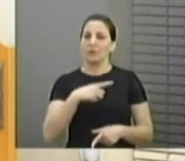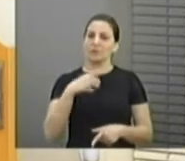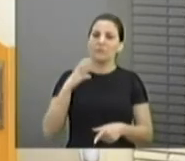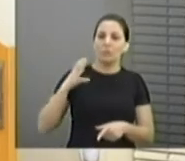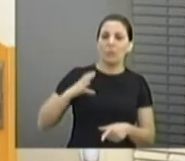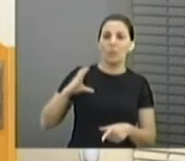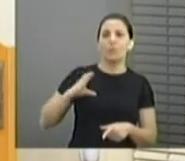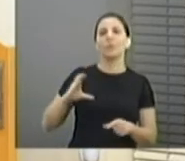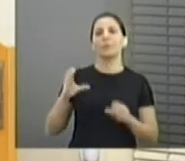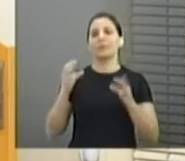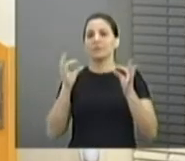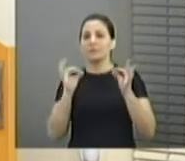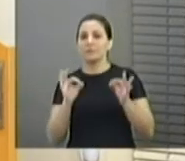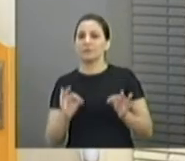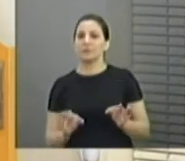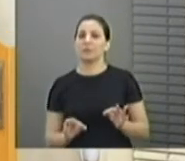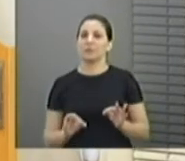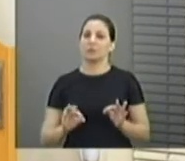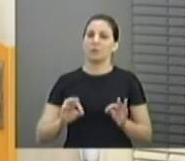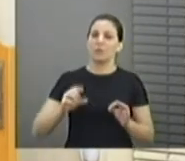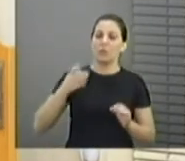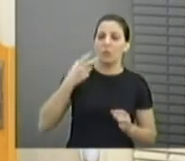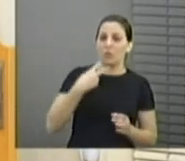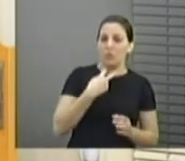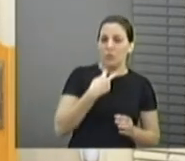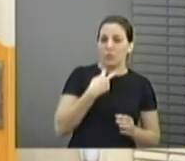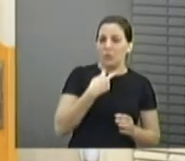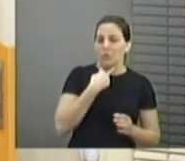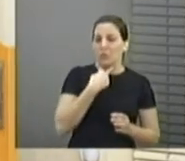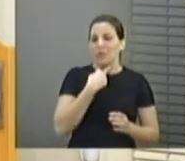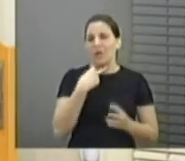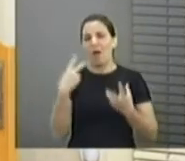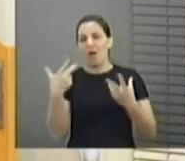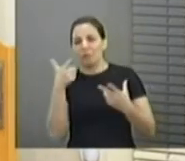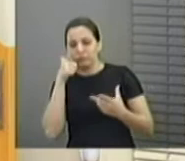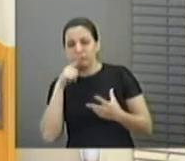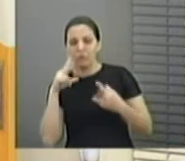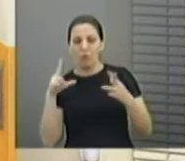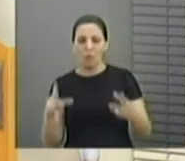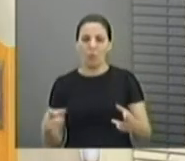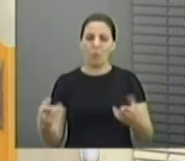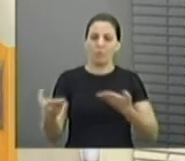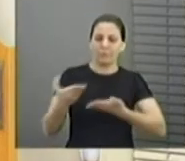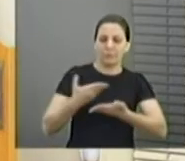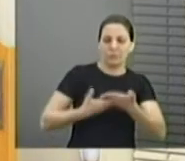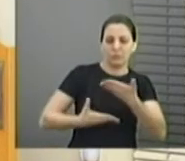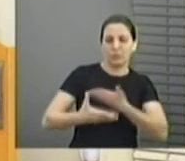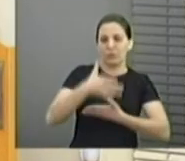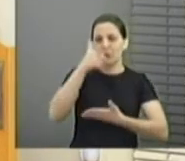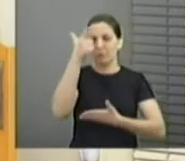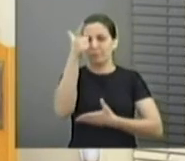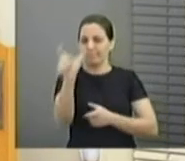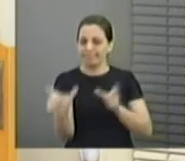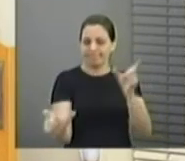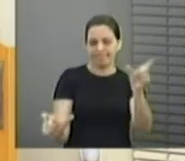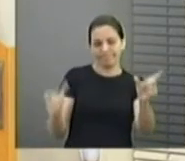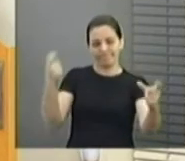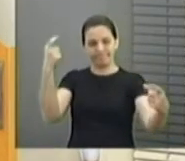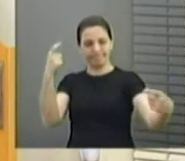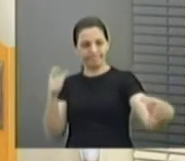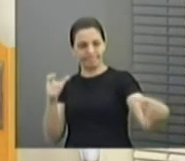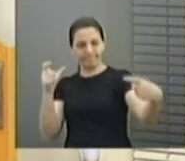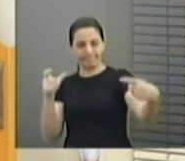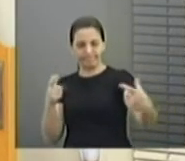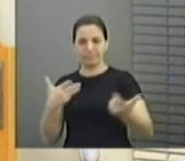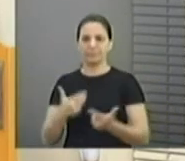comportamento coerente, não consegue o mesmo do ponto de vista das relações interpessoais. E eu sou testemunha viva de como